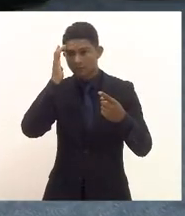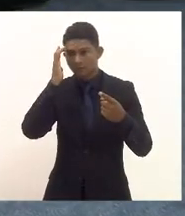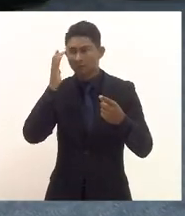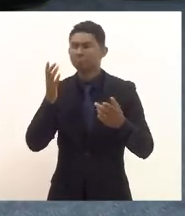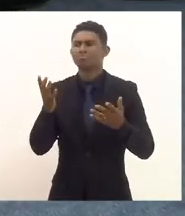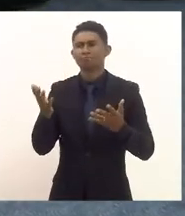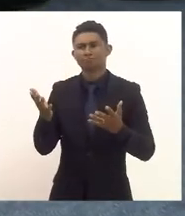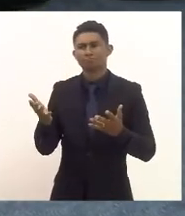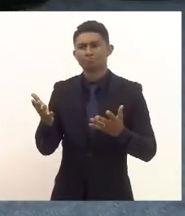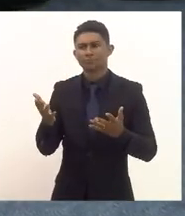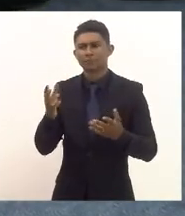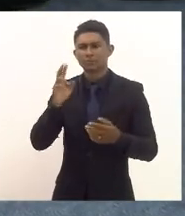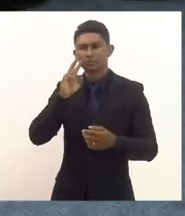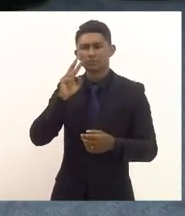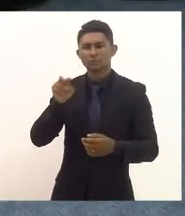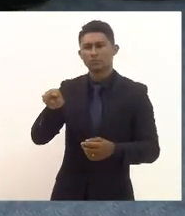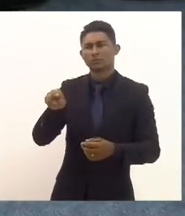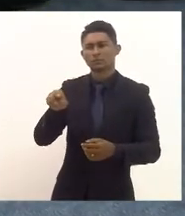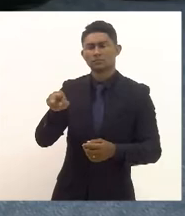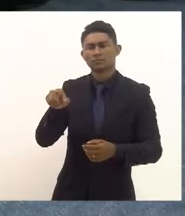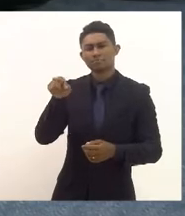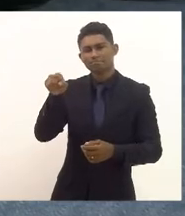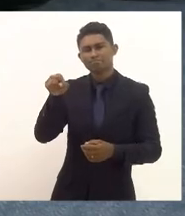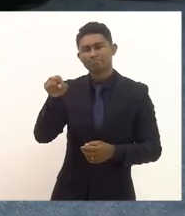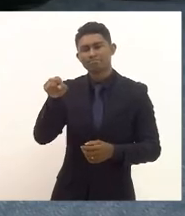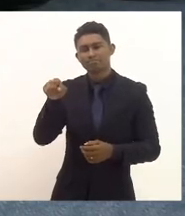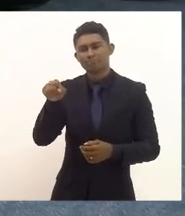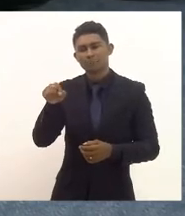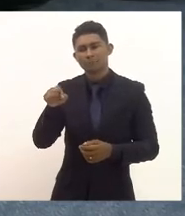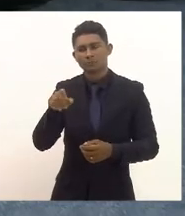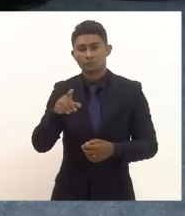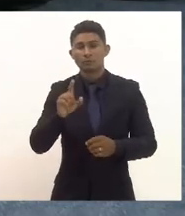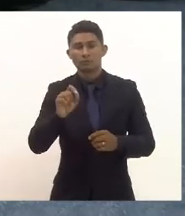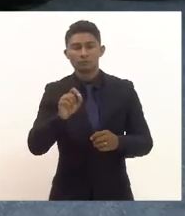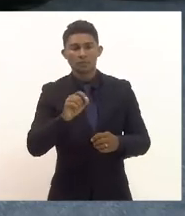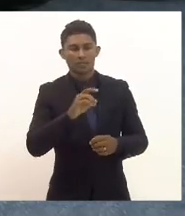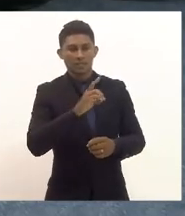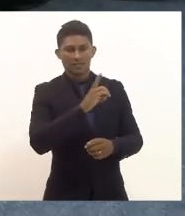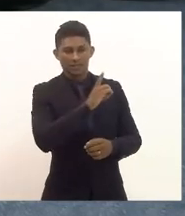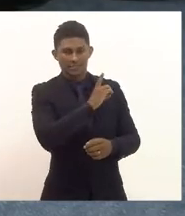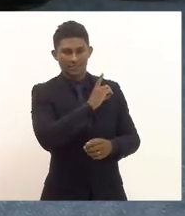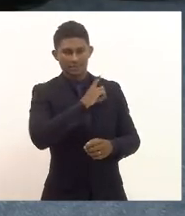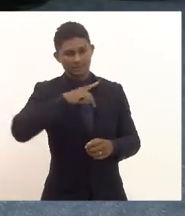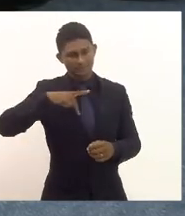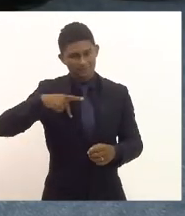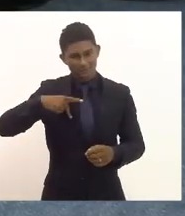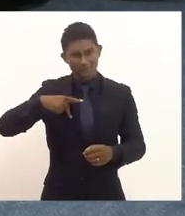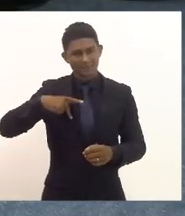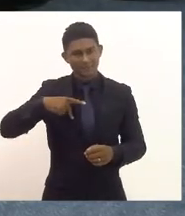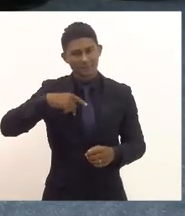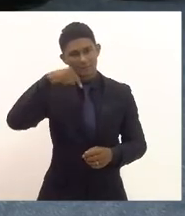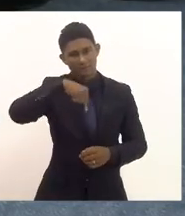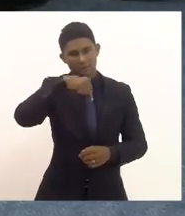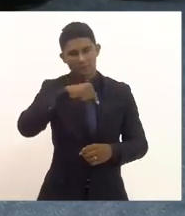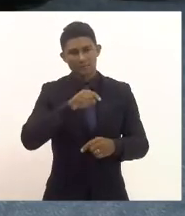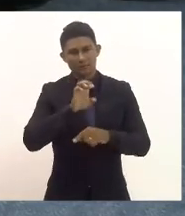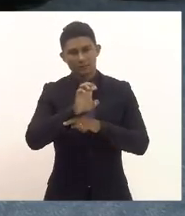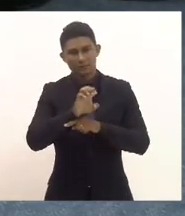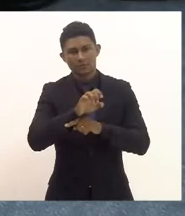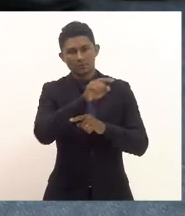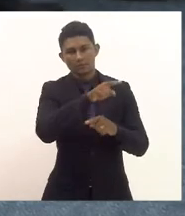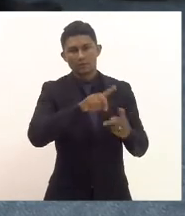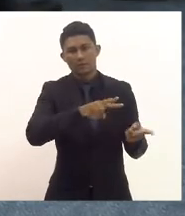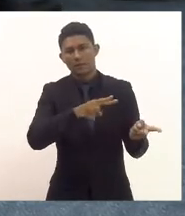bonito ver o defensor público-geral do Estado encaminhando